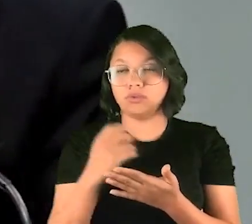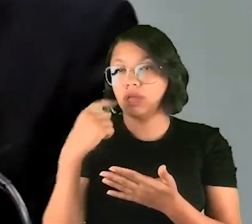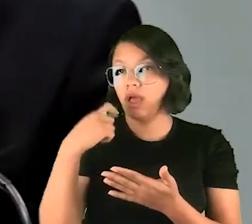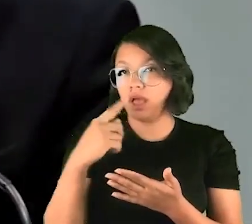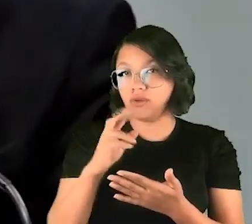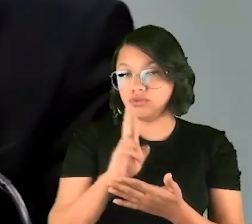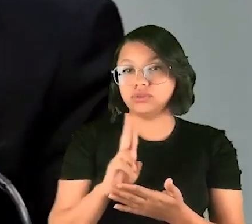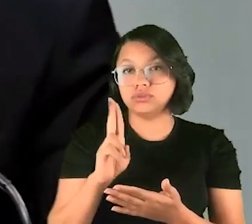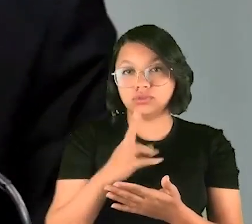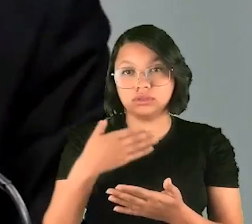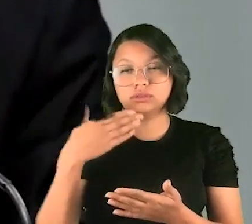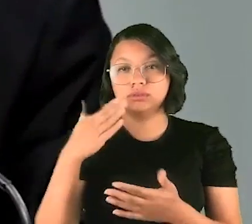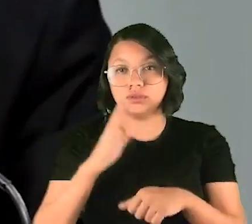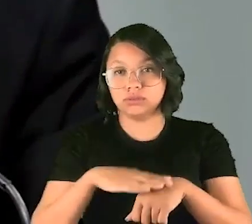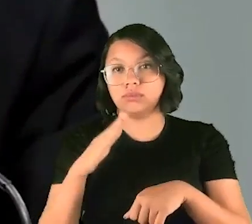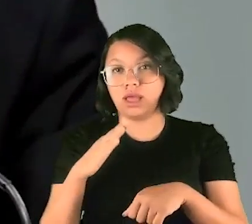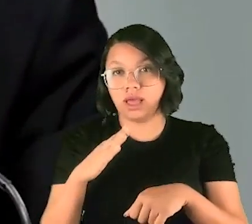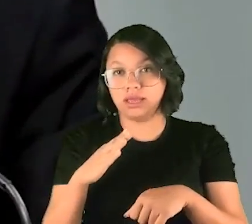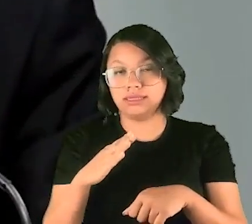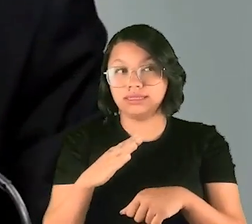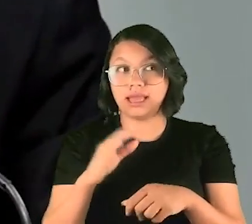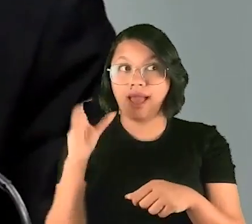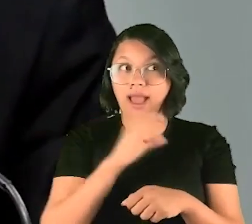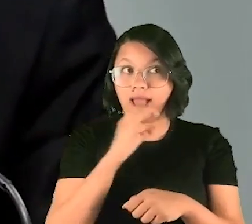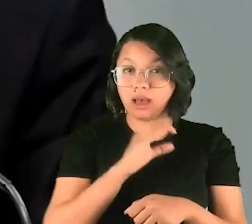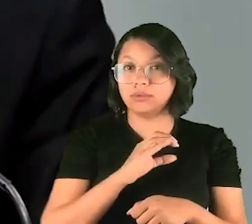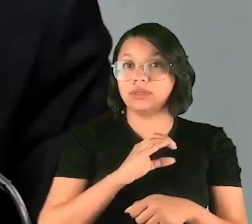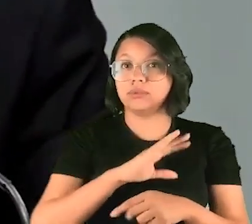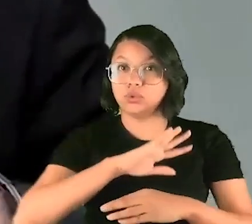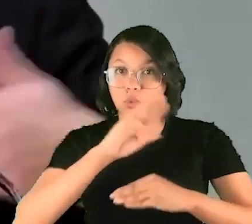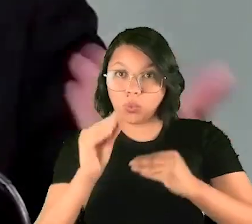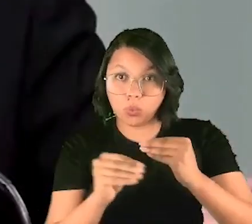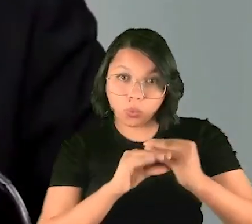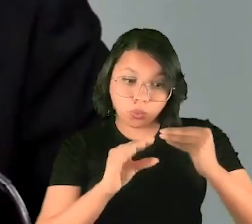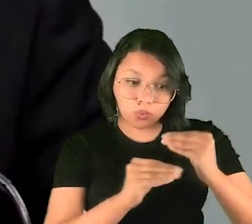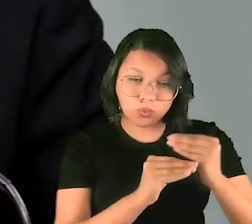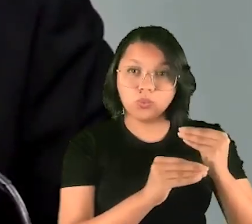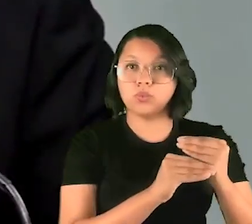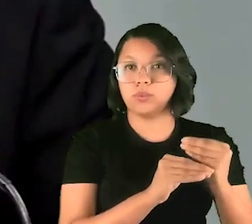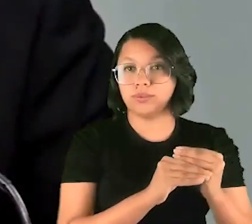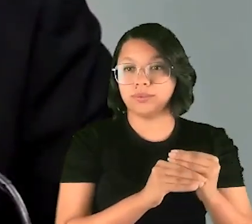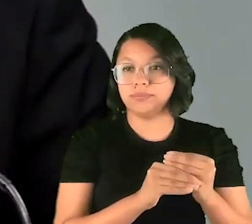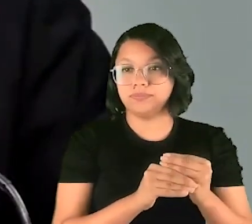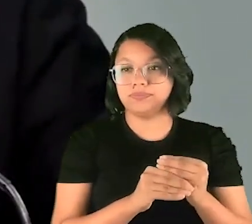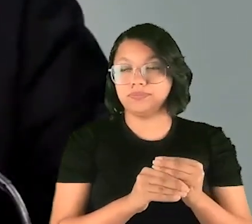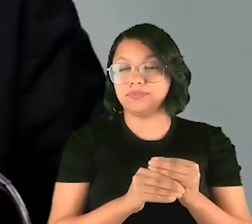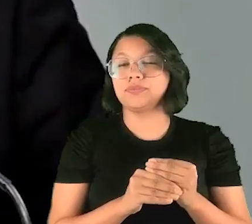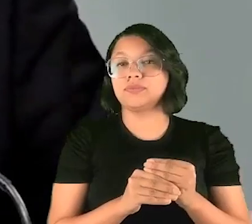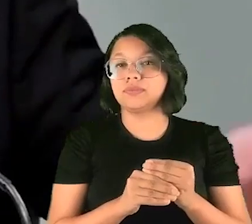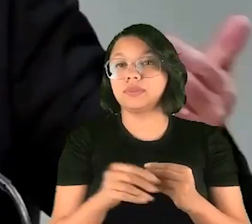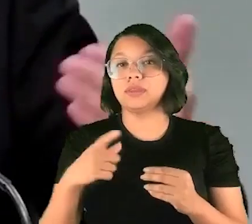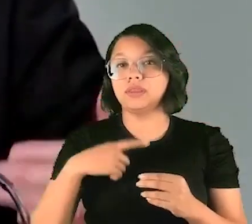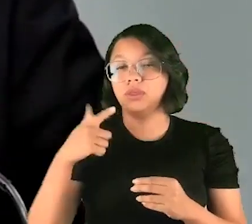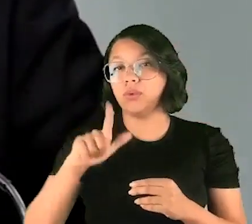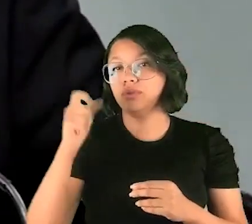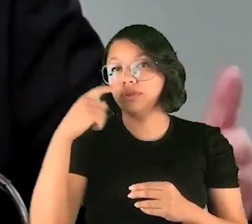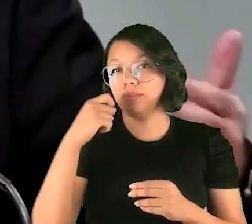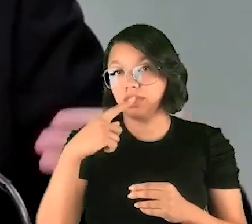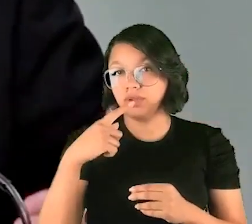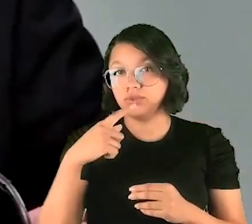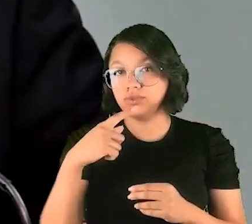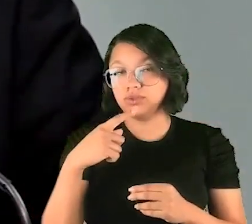algumas serão disruptivas, como o imatinib, como o Glivec, para algumas doenças, e teriam que ser rapidamente incorporadas. Mas junto vem